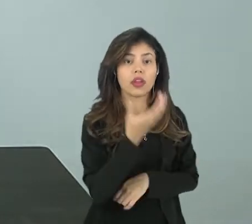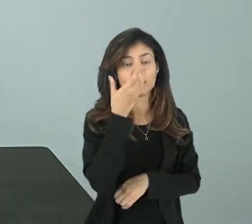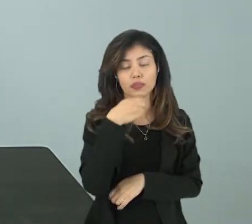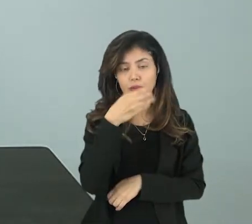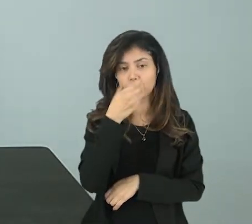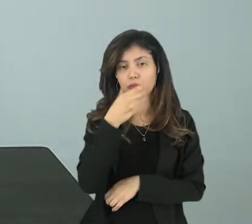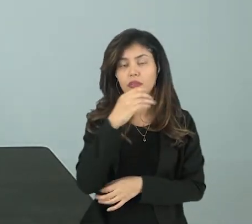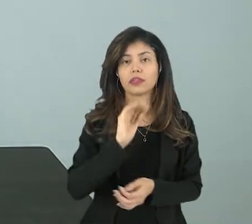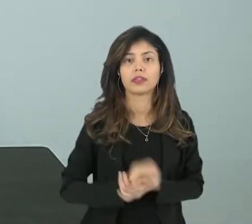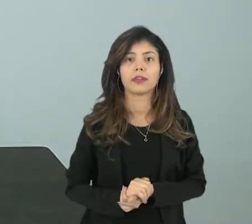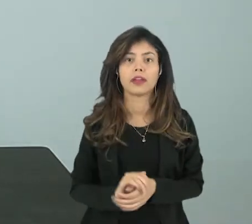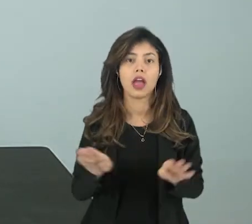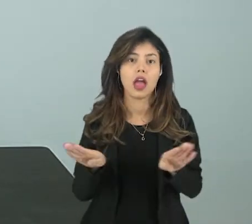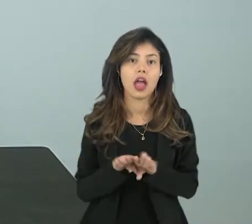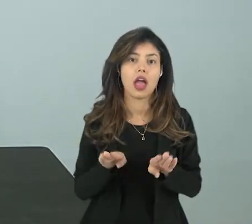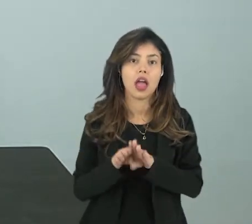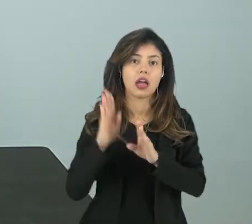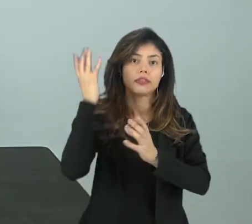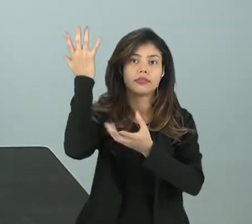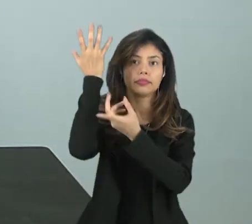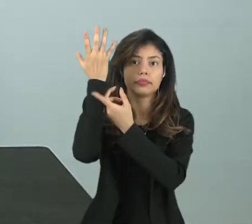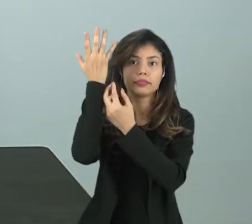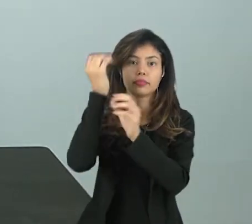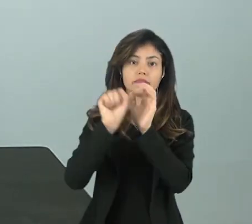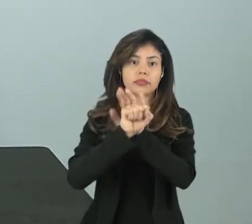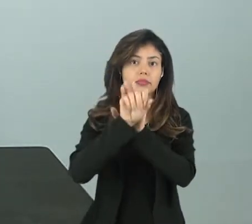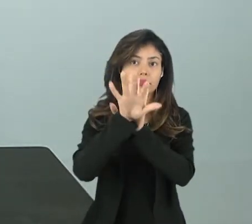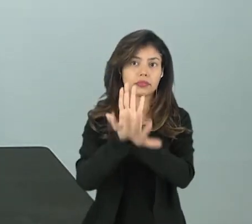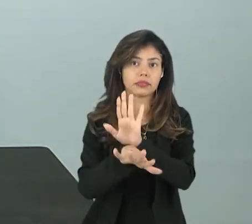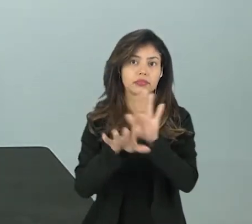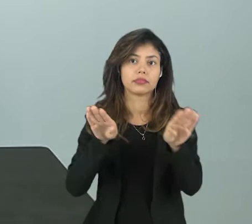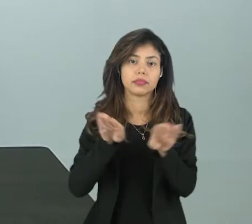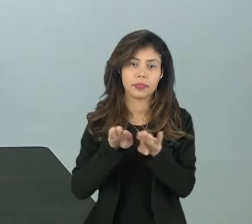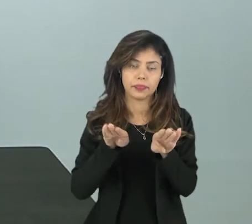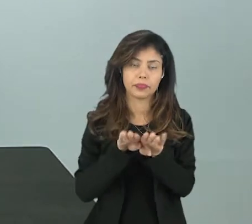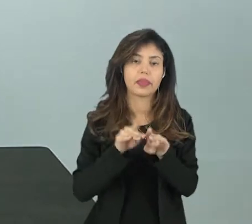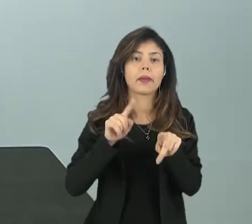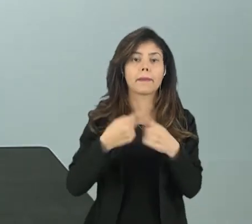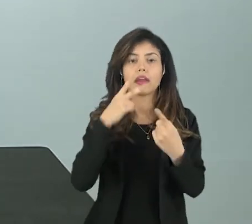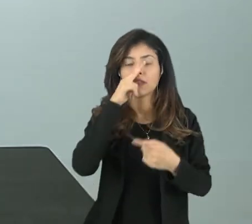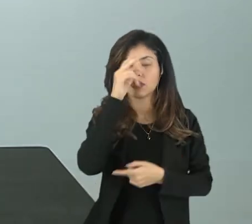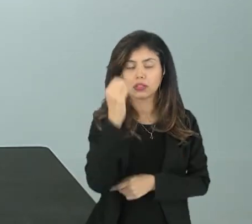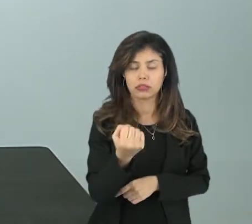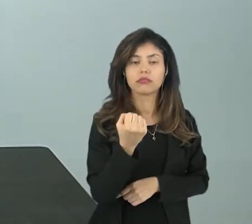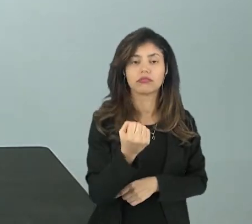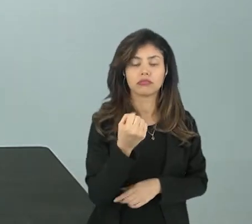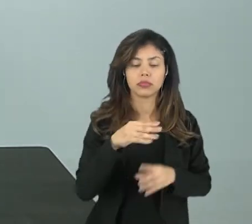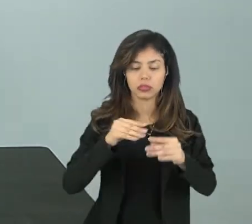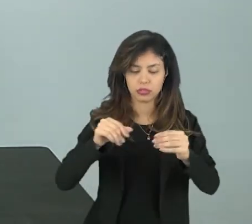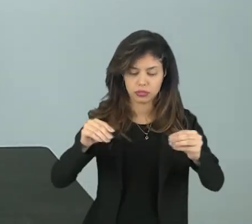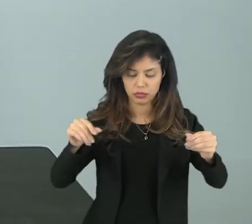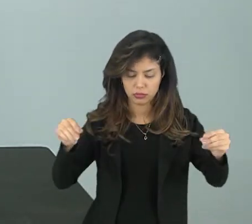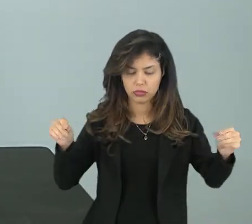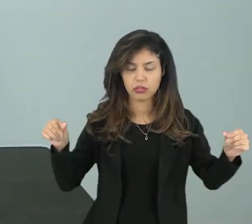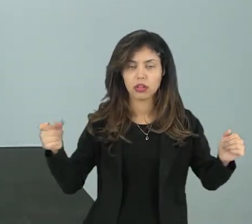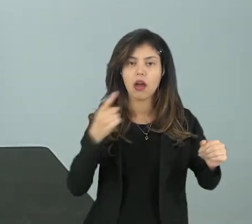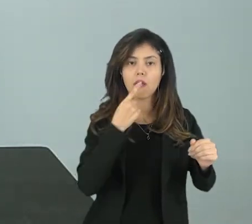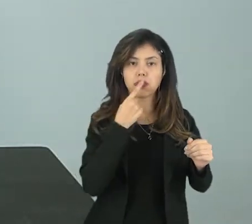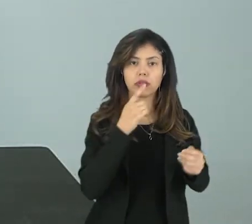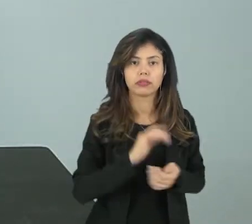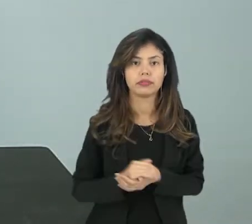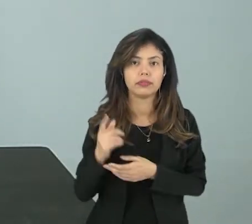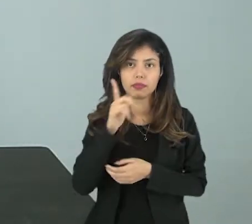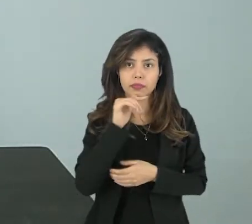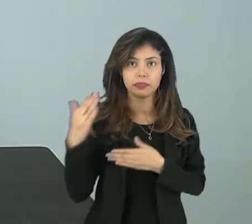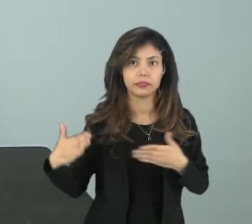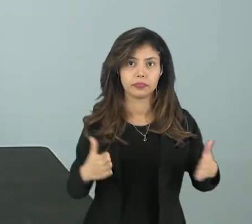frutos, nos dá sombra, mas também porque ela fortalece o solo, Sempre fala, perto de rios,